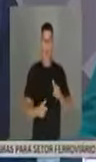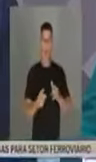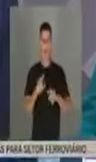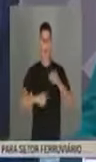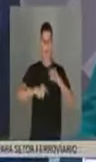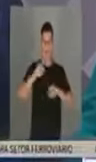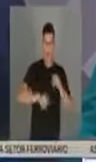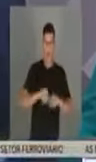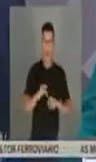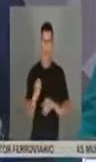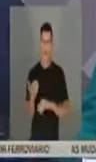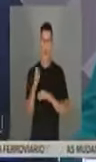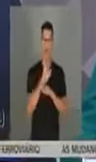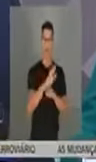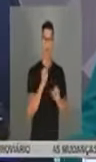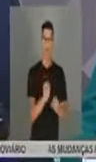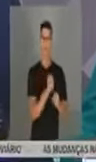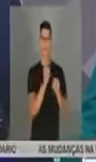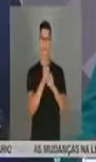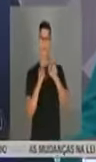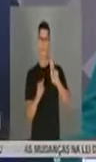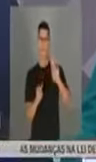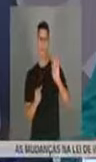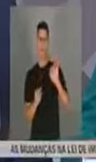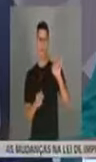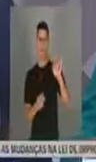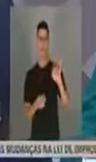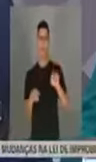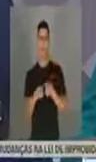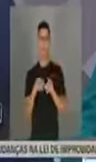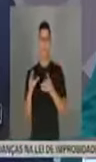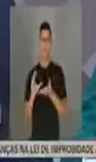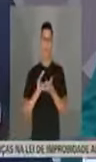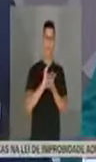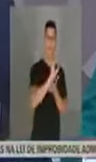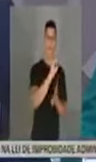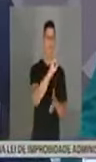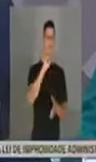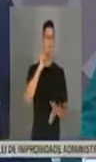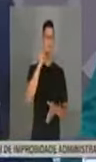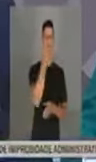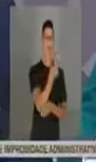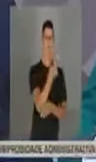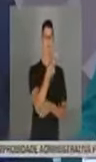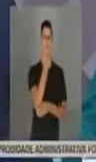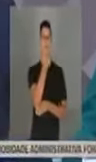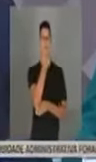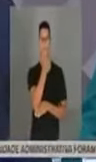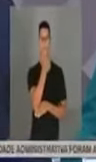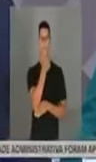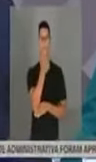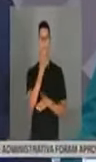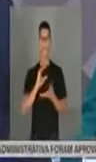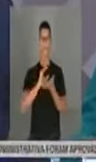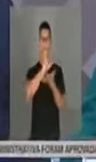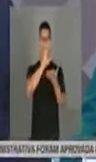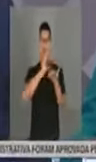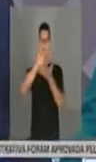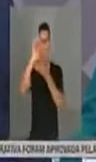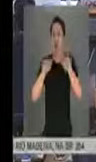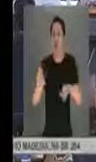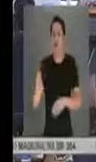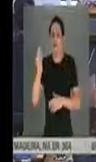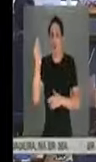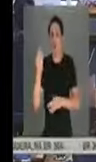utensílios, auxiliamos nas reformas de UTIs e destinamos mais de R$ 5 milhões em doações para a